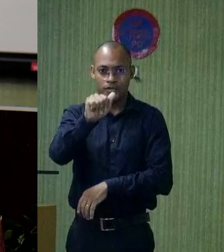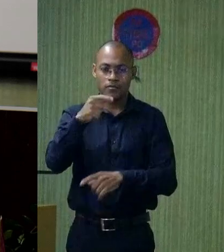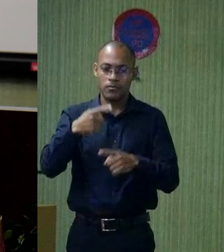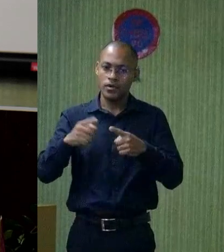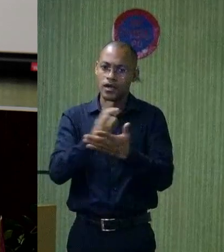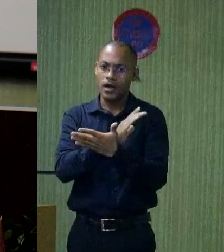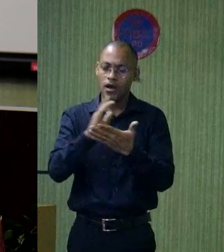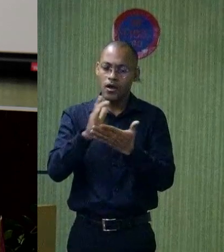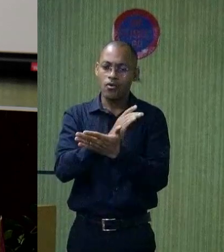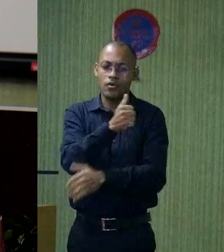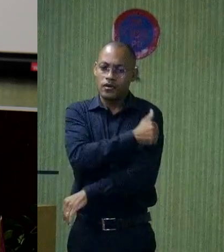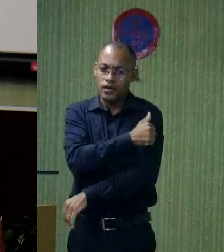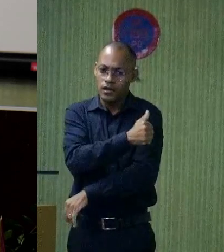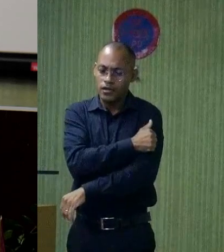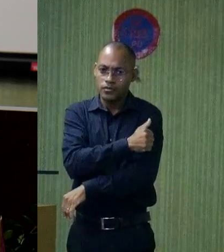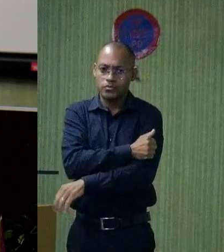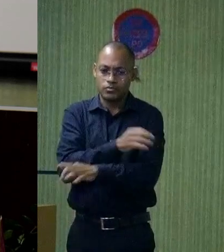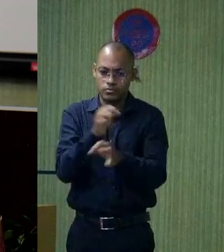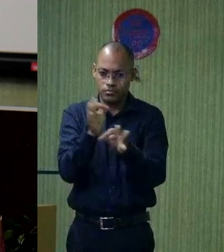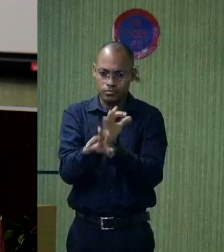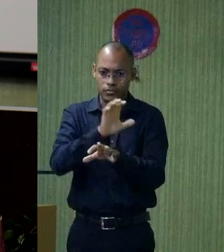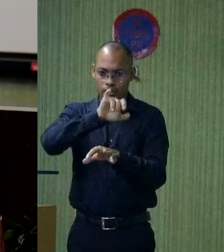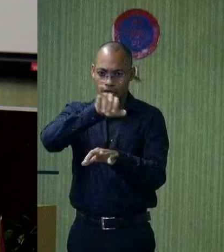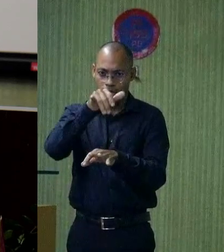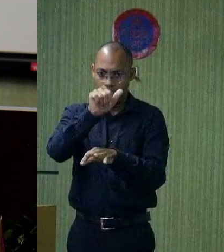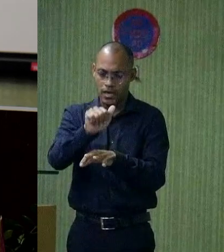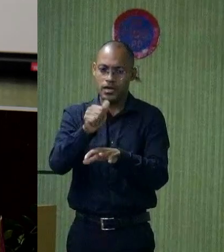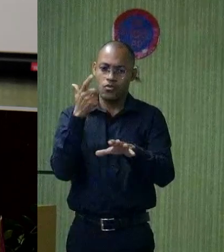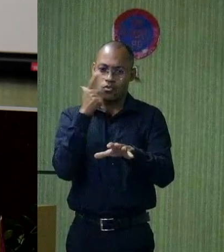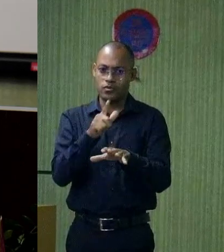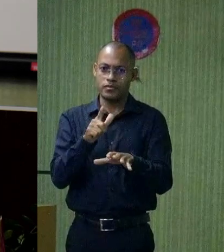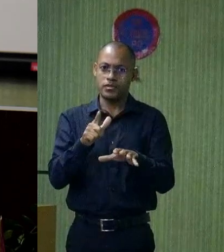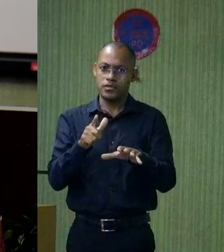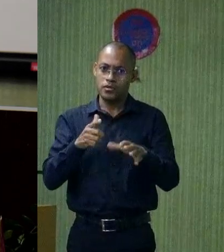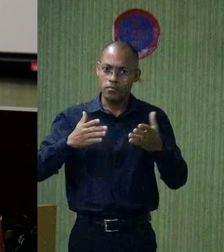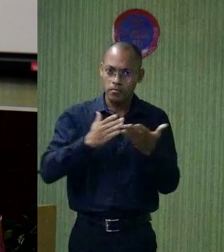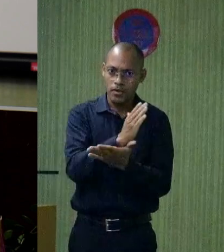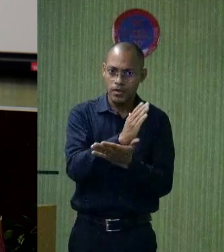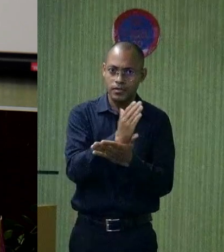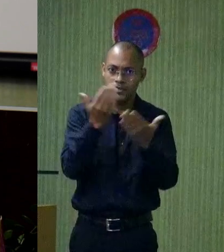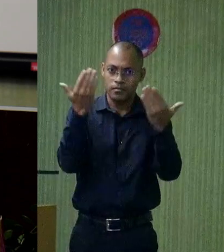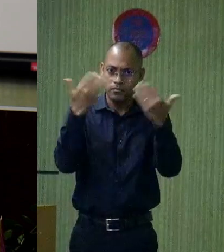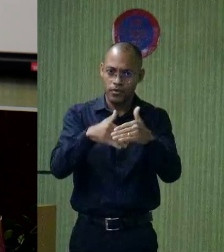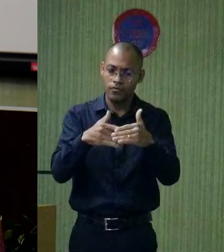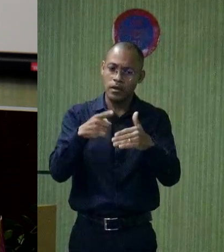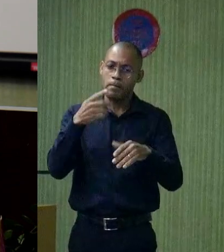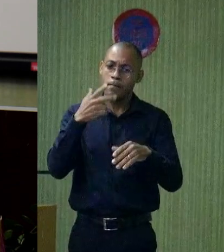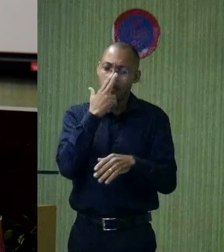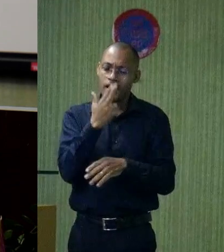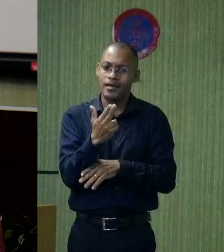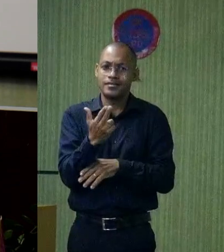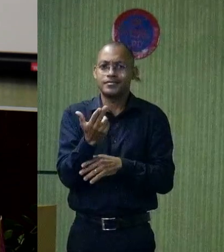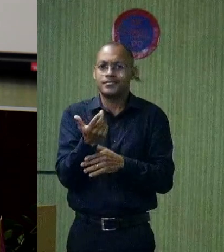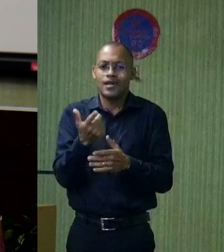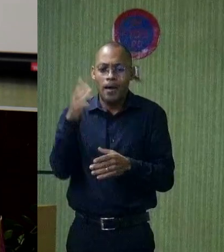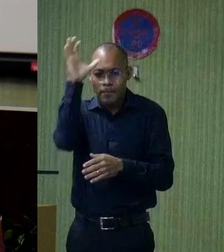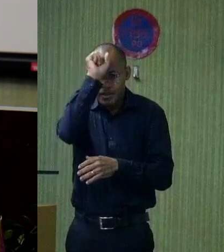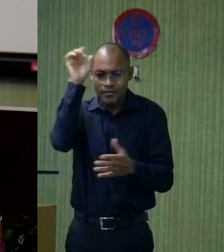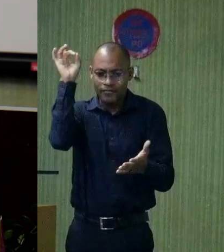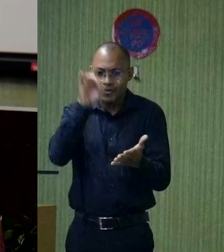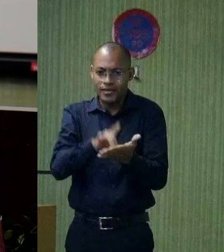saeb portanto não é possível saber se esses alunos estão realmente sendo alfabetizados na EJA no ensino